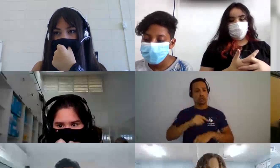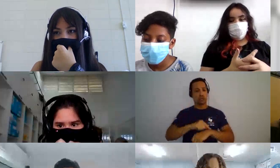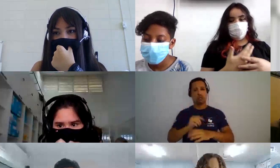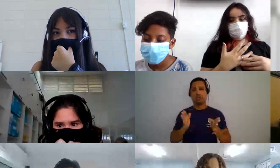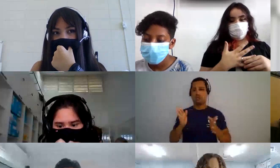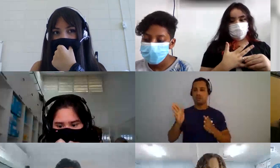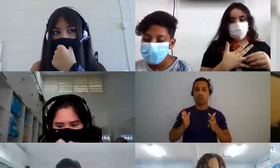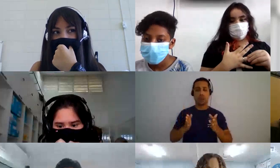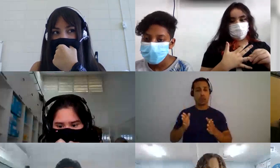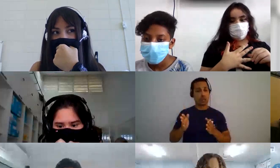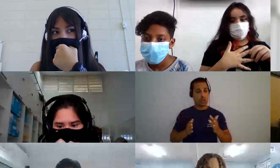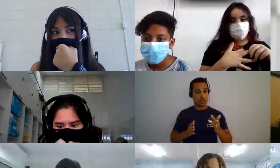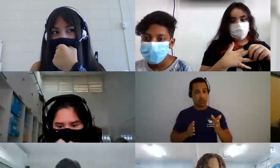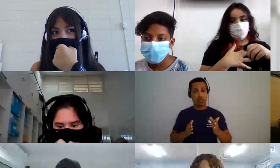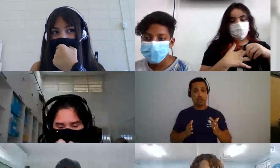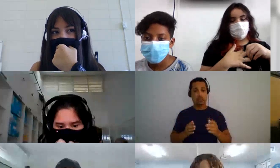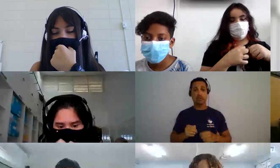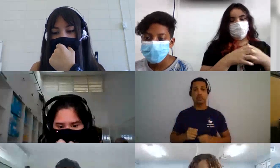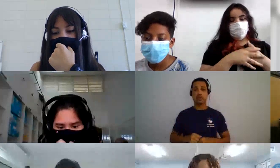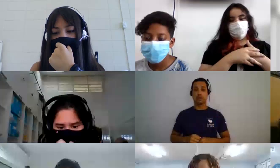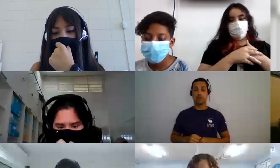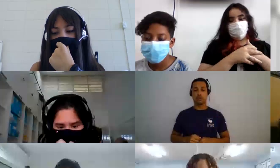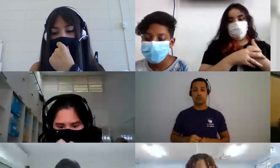jeito, turminha, a gente tem uma certa